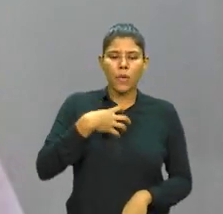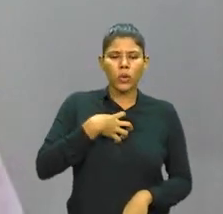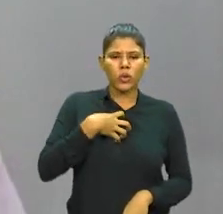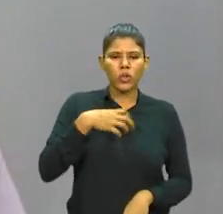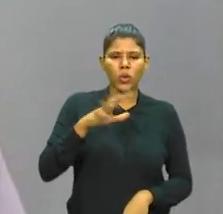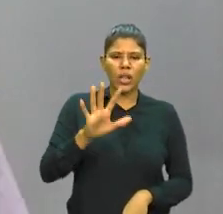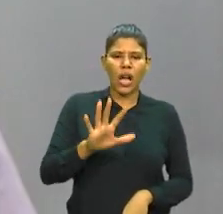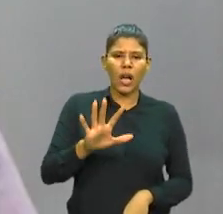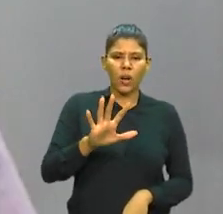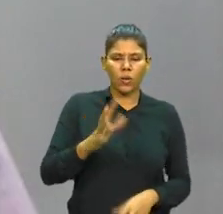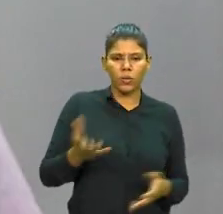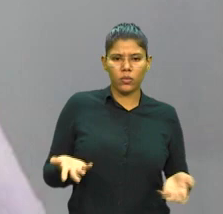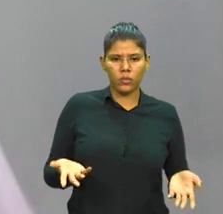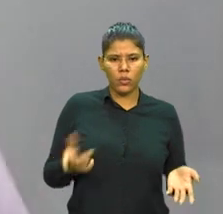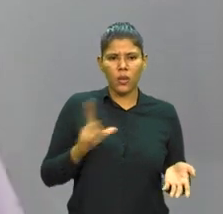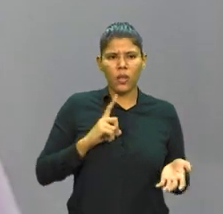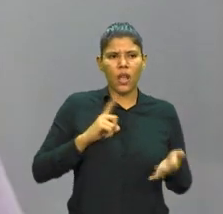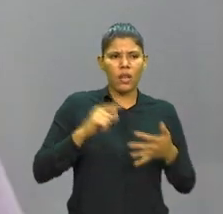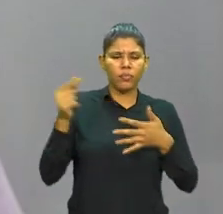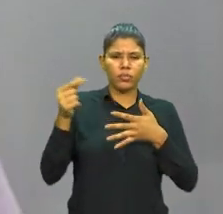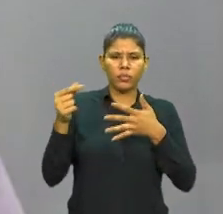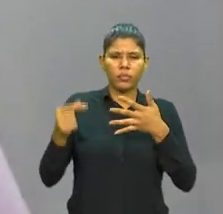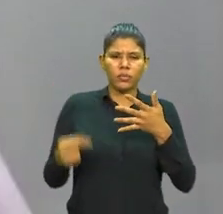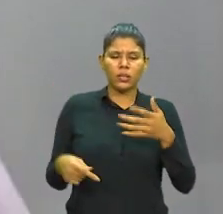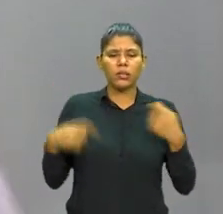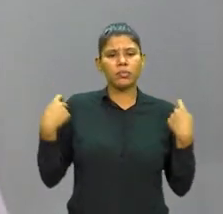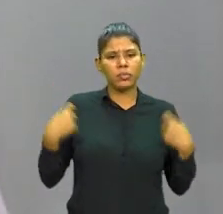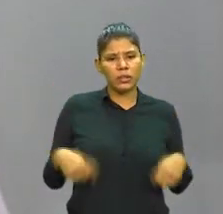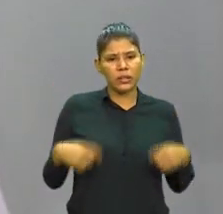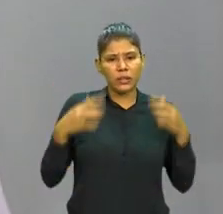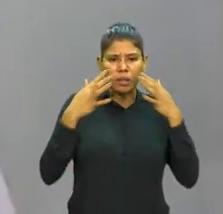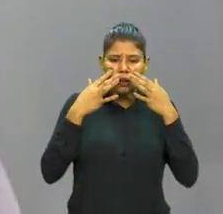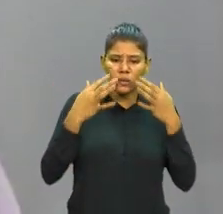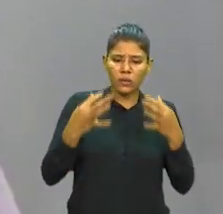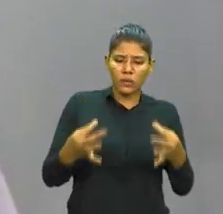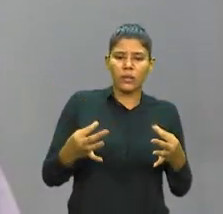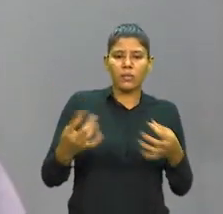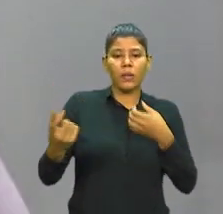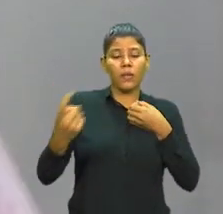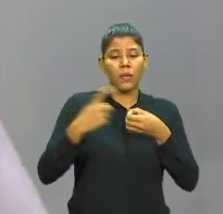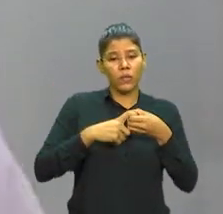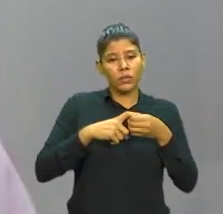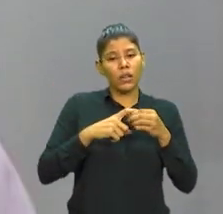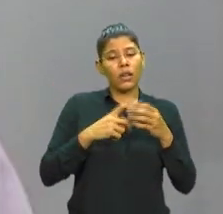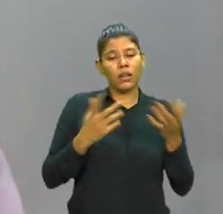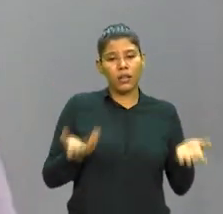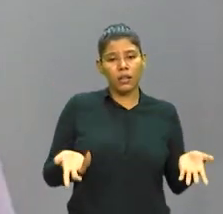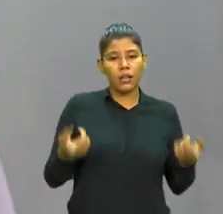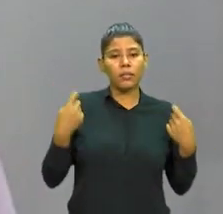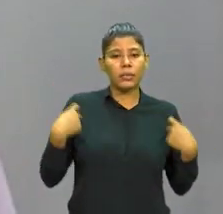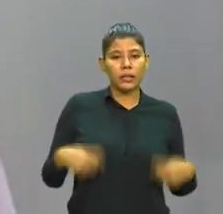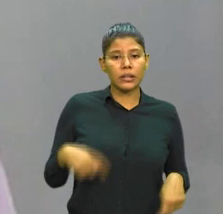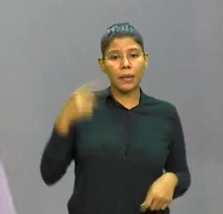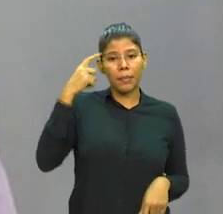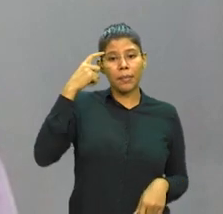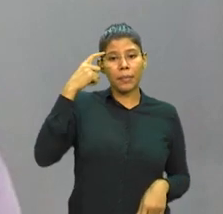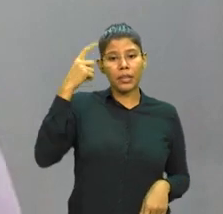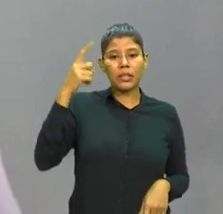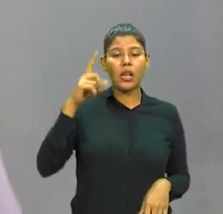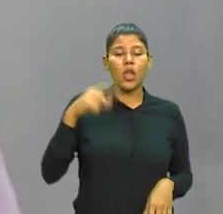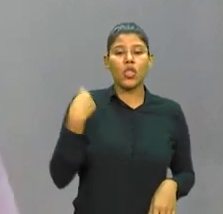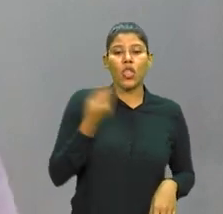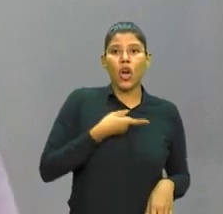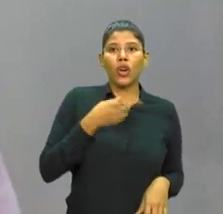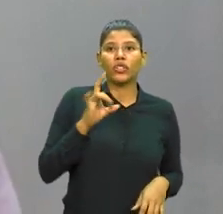uma série de componentes que são importantes para esse retorno que a gente só pensa naquela questão do